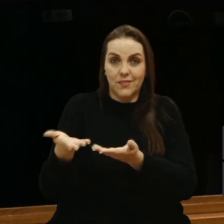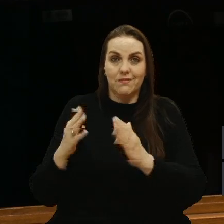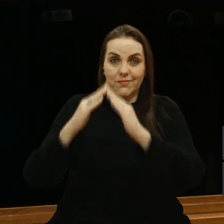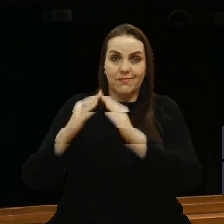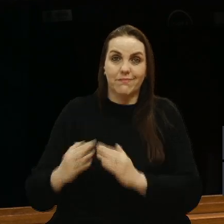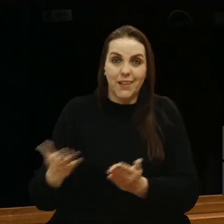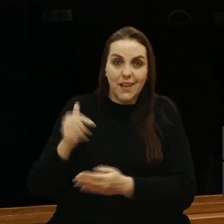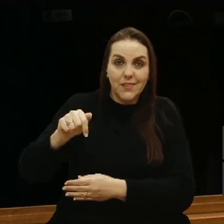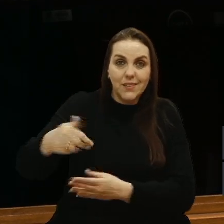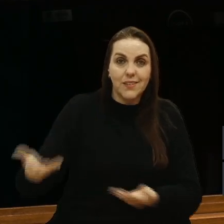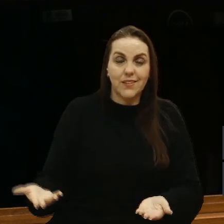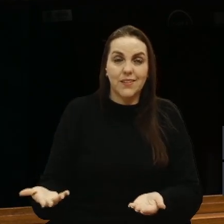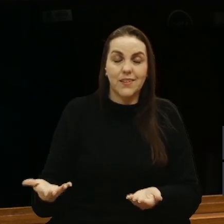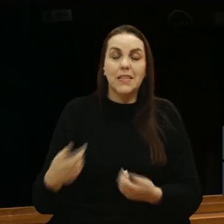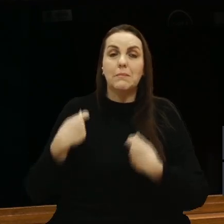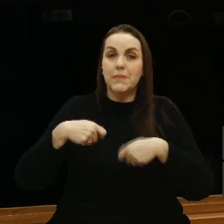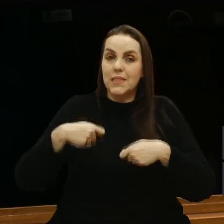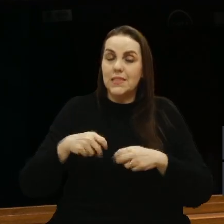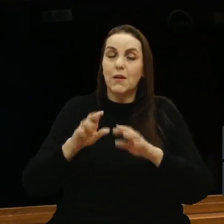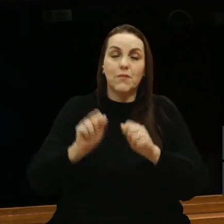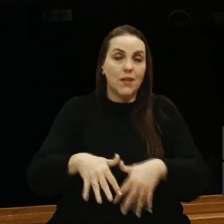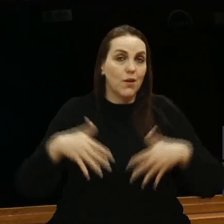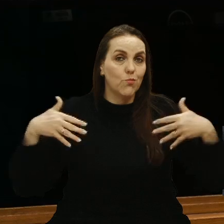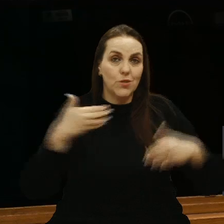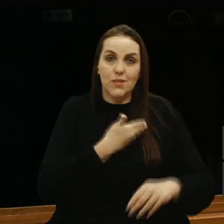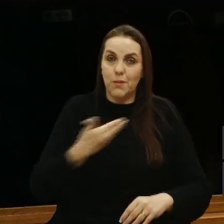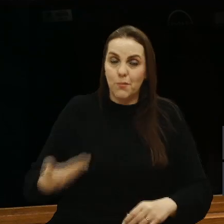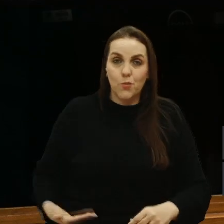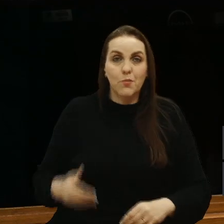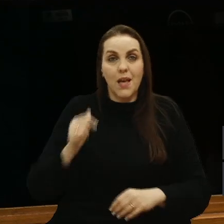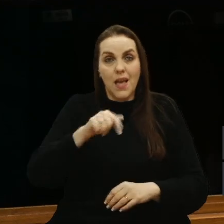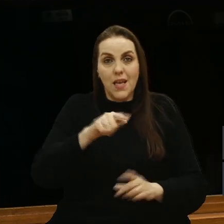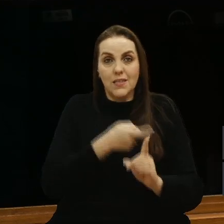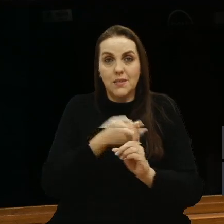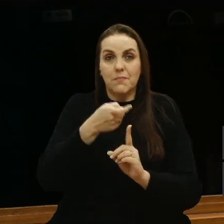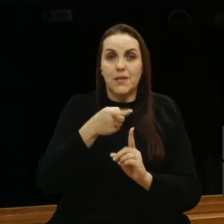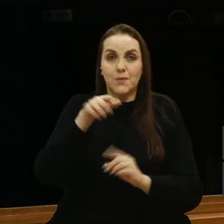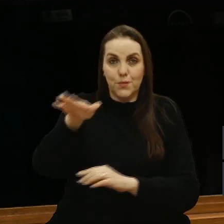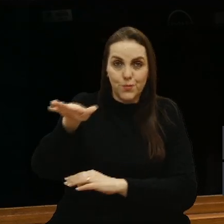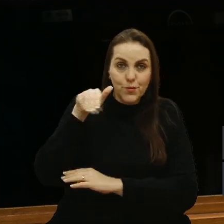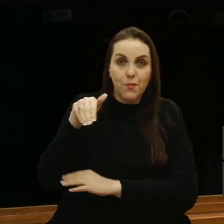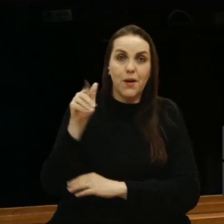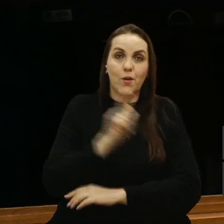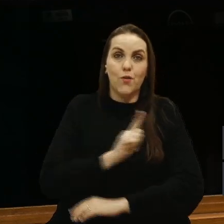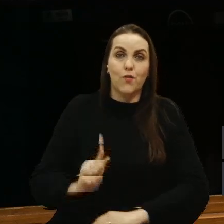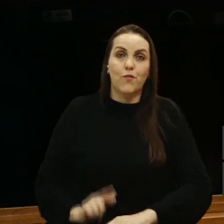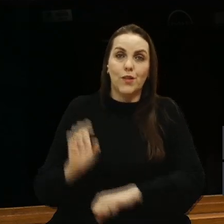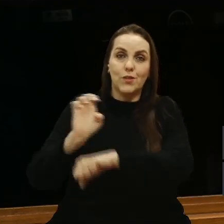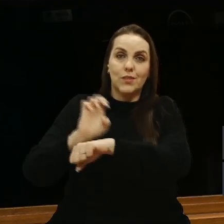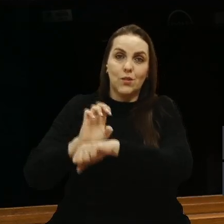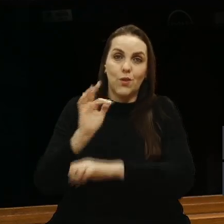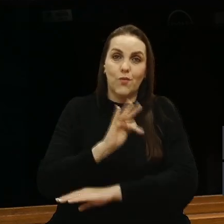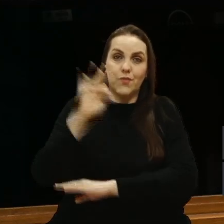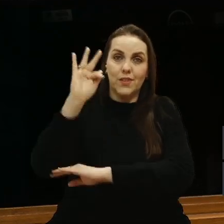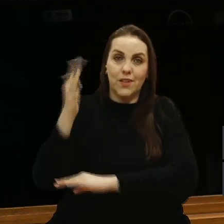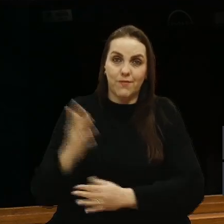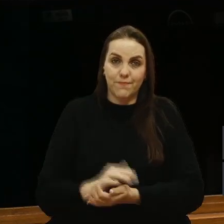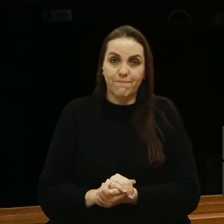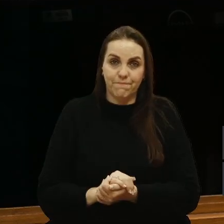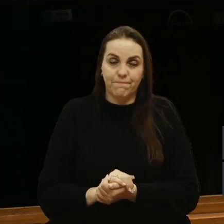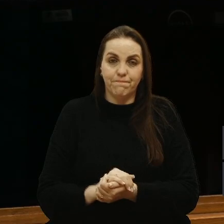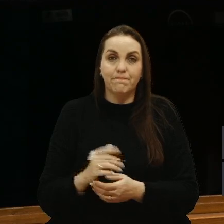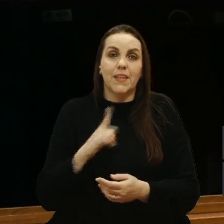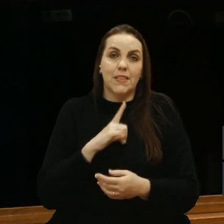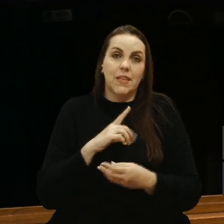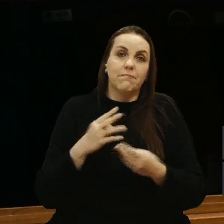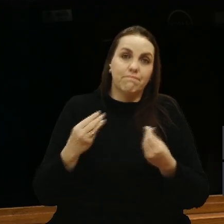temos que fazer uma reunião pública, uma audiência pública ainda esse mês, para poder chamar o governo estadual e o governo federal, que tem